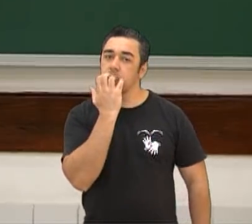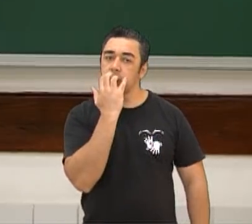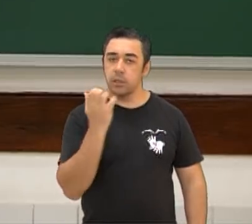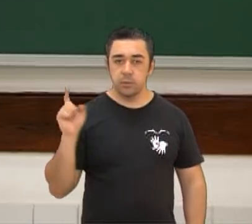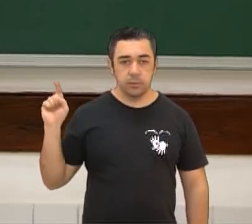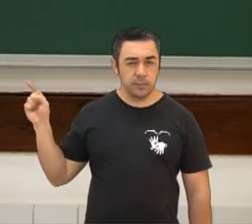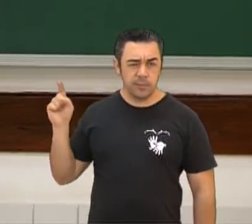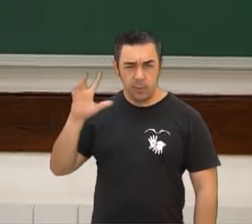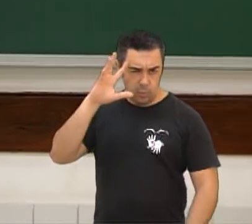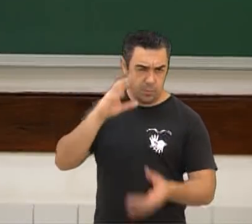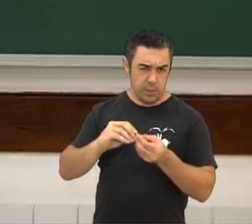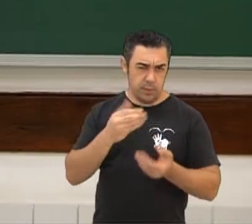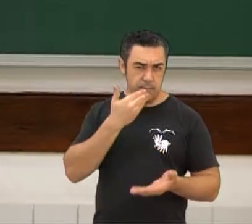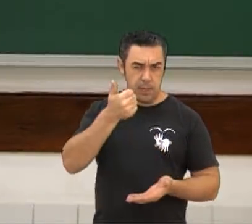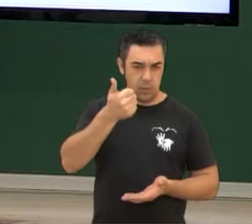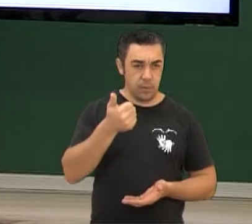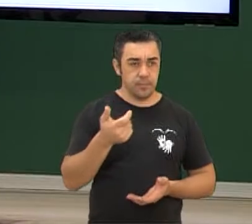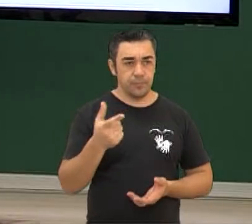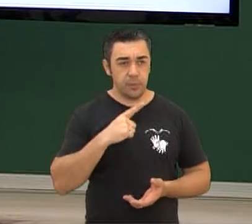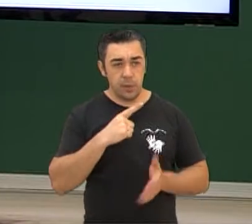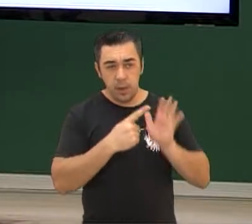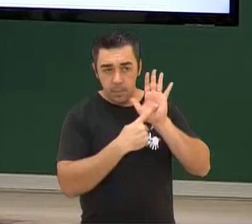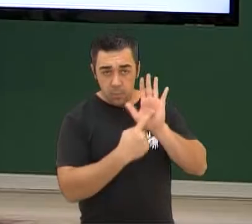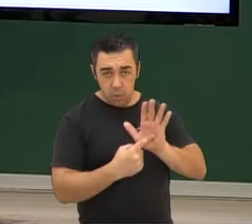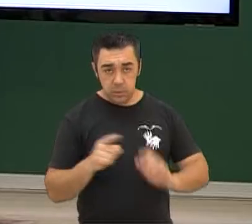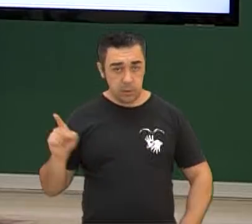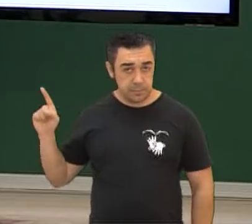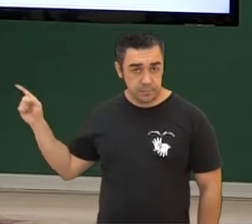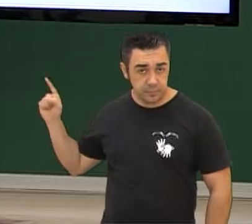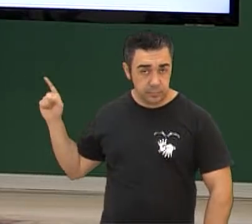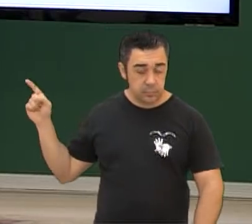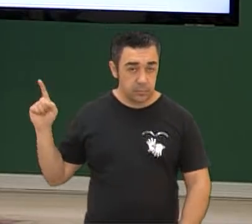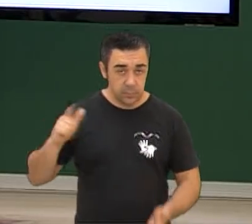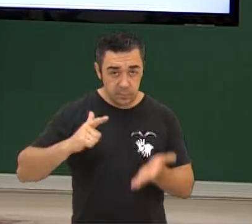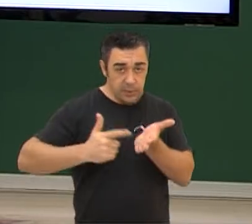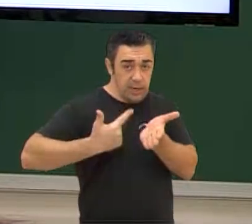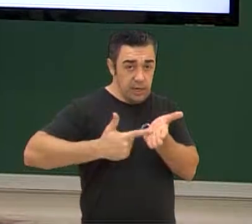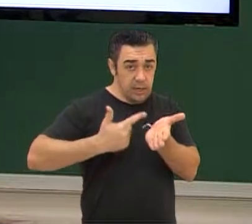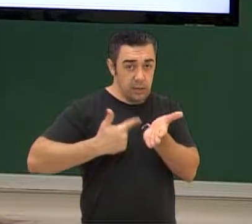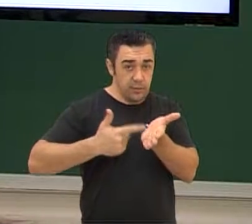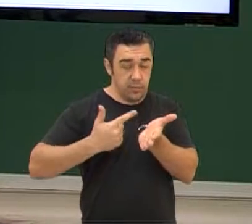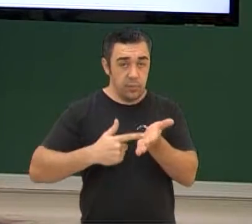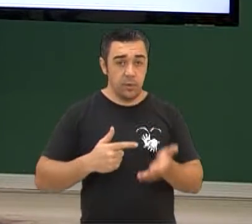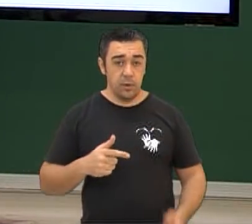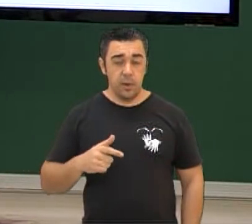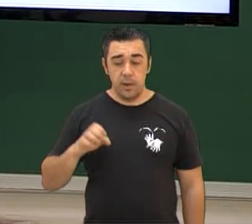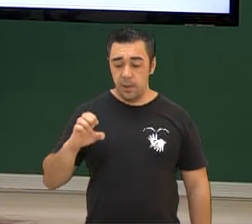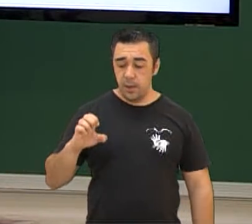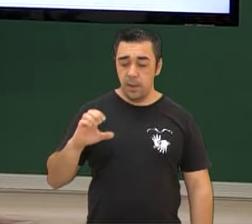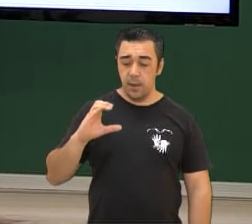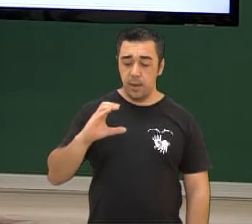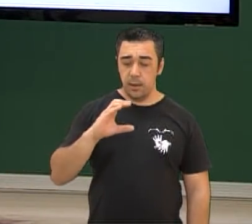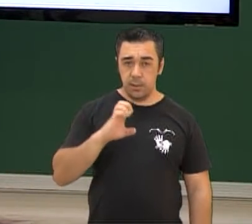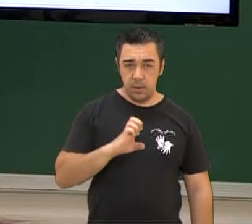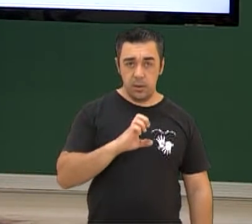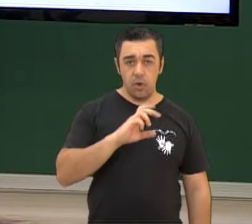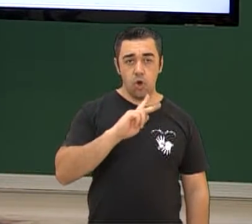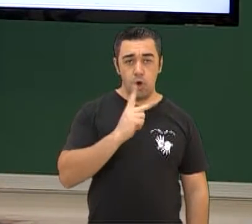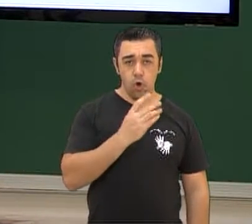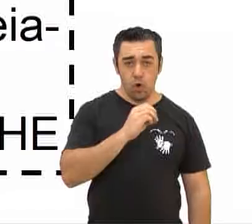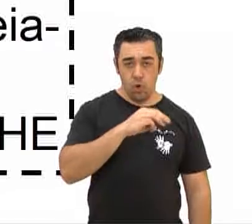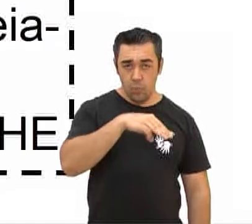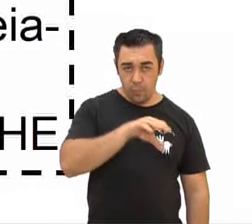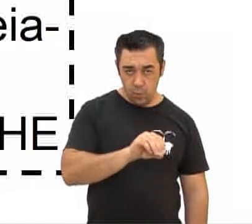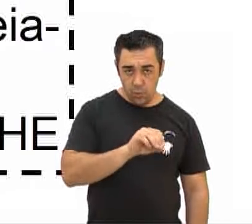Para entender isso um pouco melhor, trouxe aqui uma citação justamente daquele livro chamado, né, Eis o Homem, né, o Et Homo, que ele diz o seguinte,